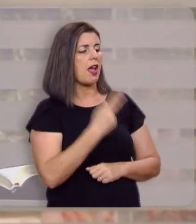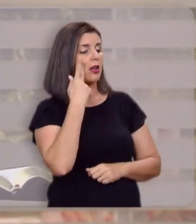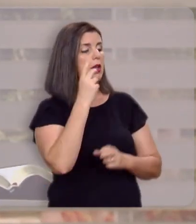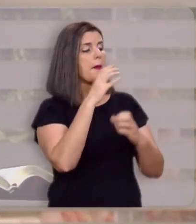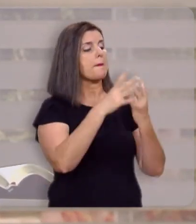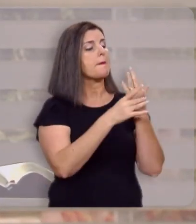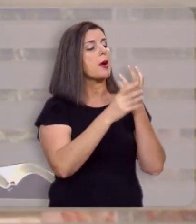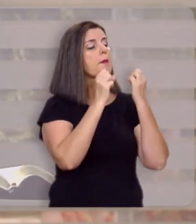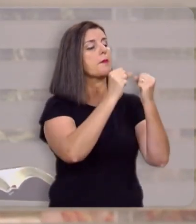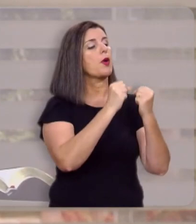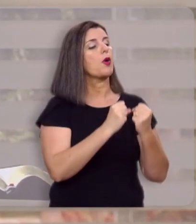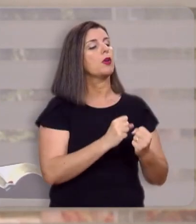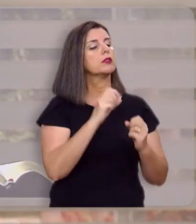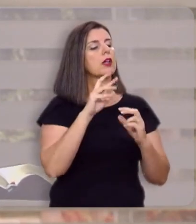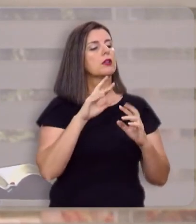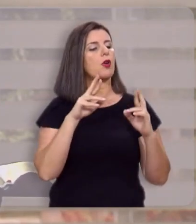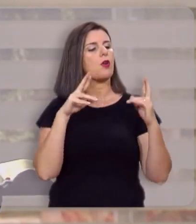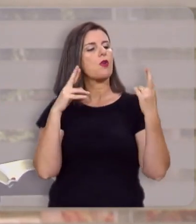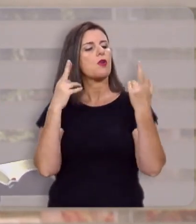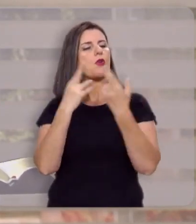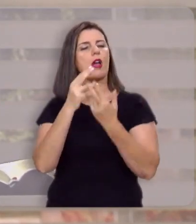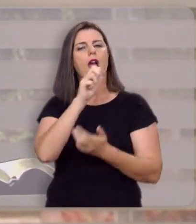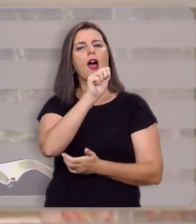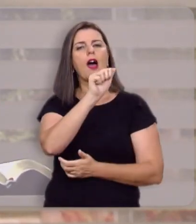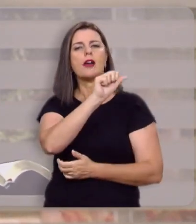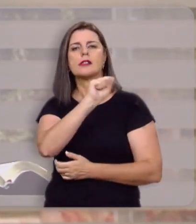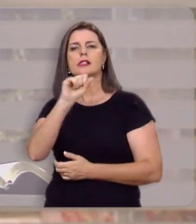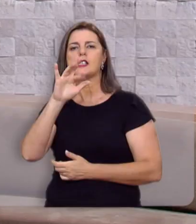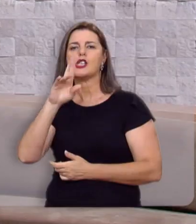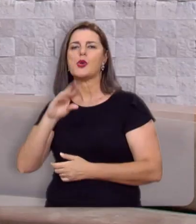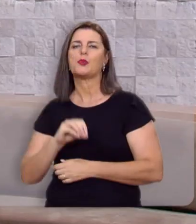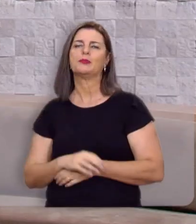do poderoso império assírio.